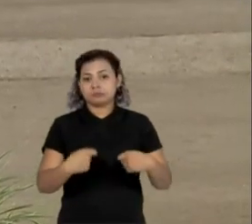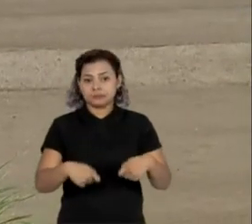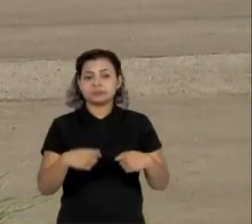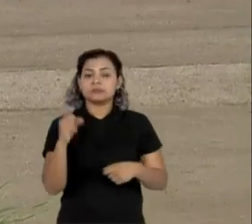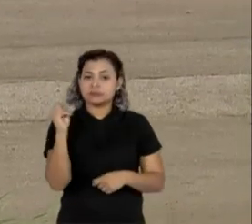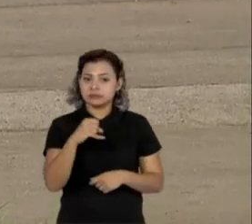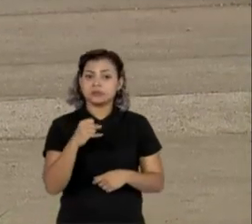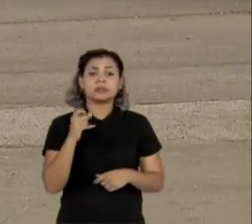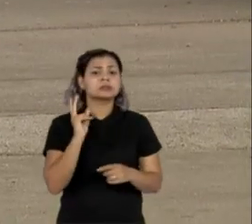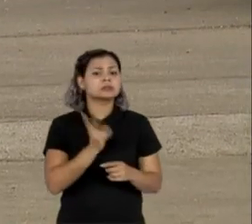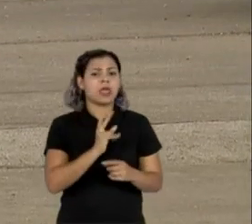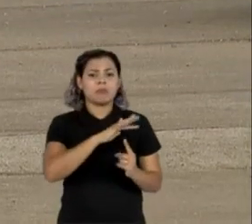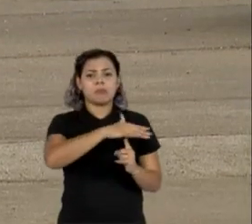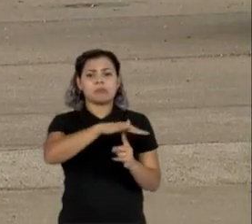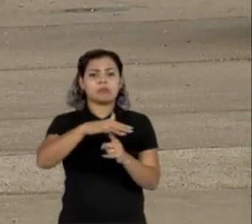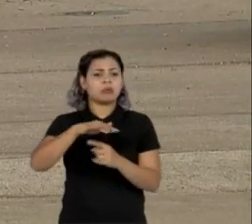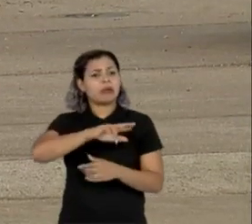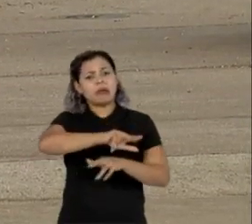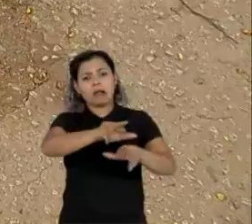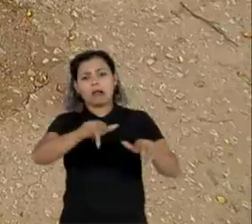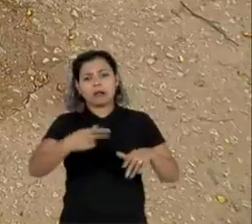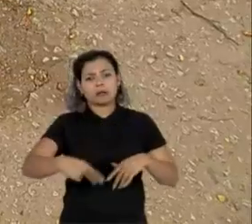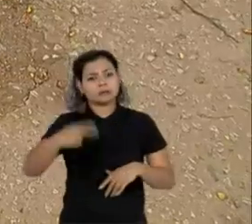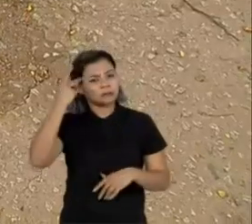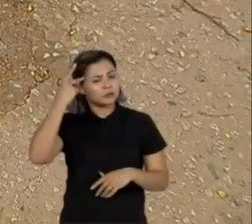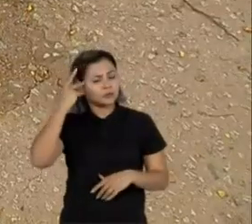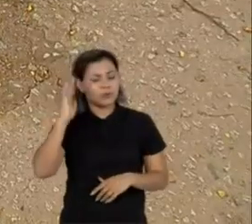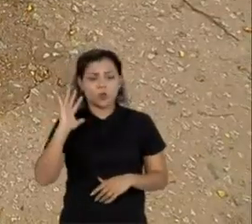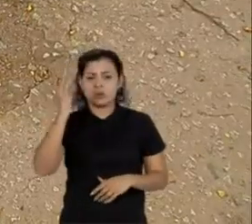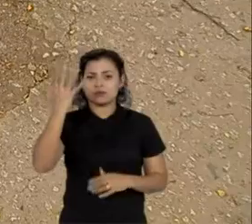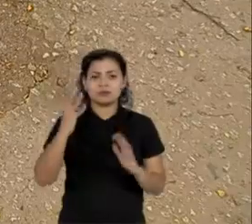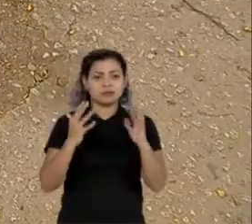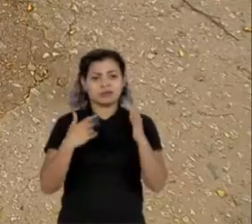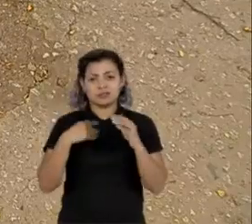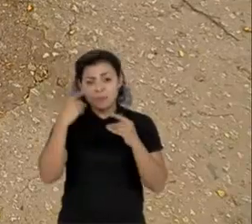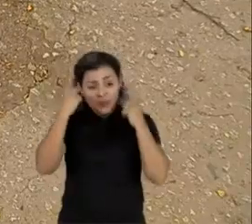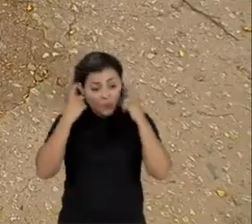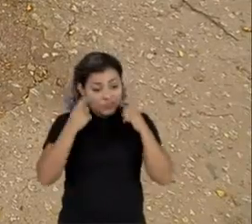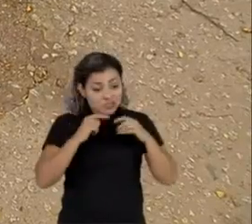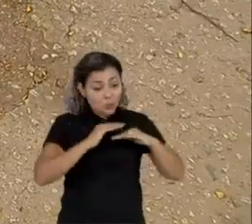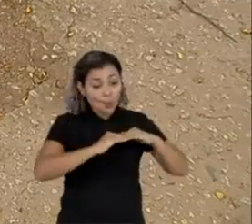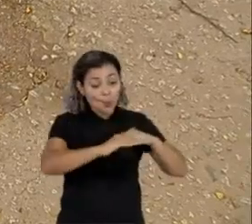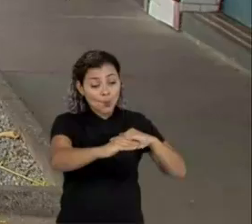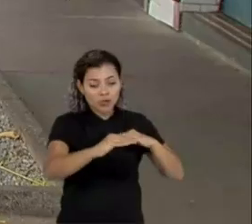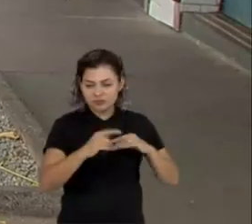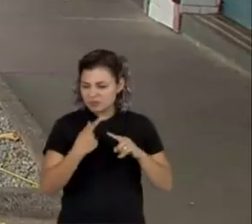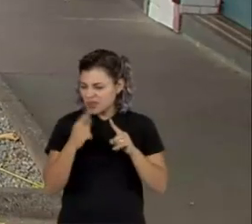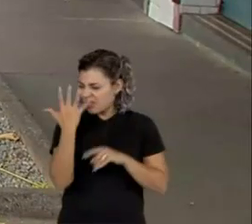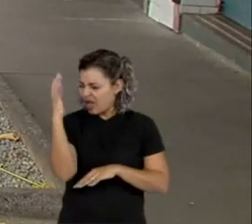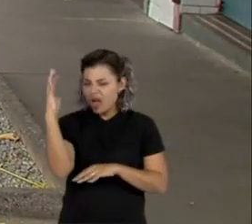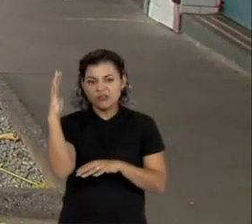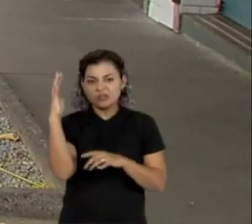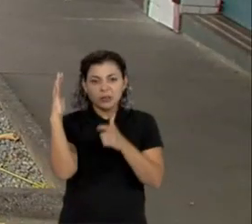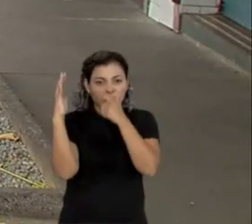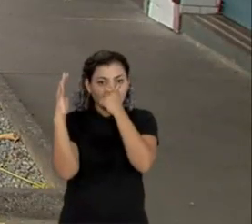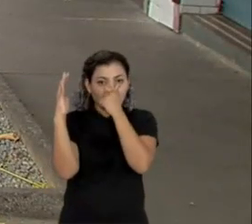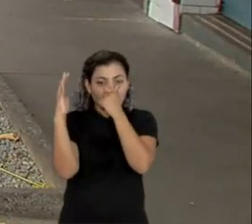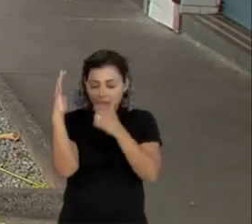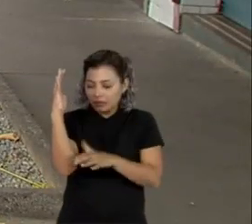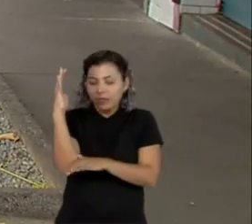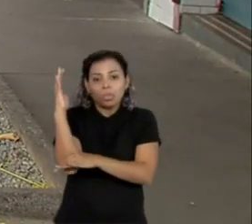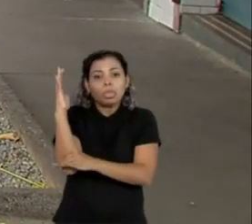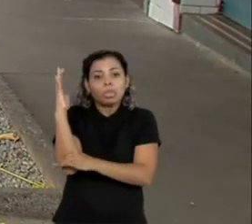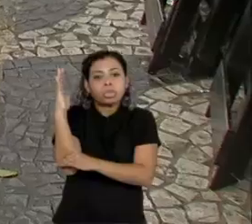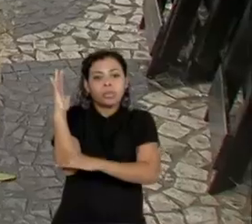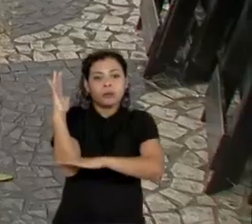em toda parte, em toda São Paulo, que eles preocupam só com a calçada, a árvore vai ficando presa ali. Está presa.